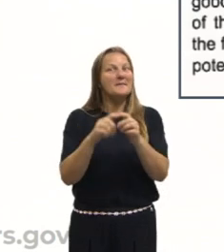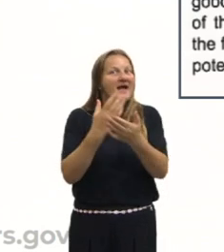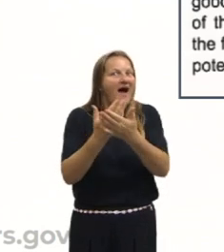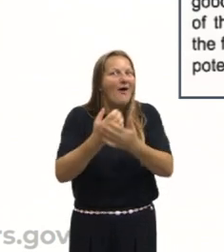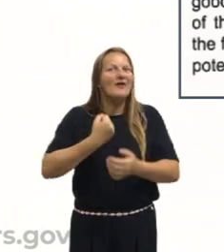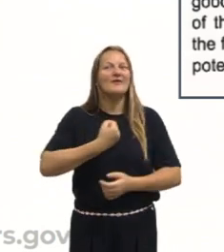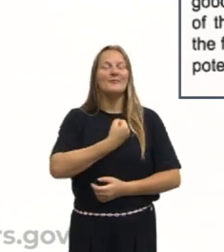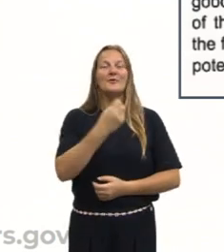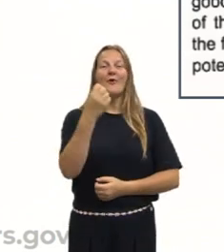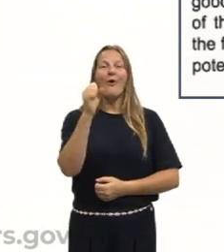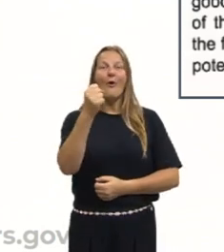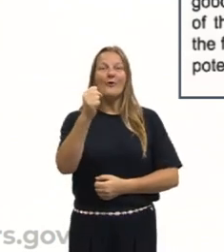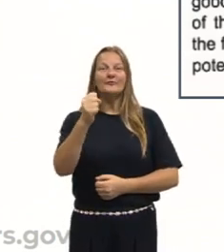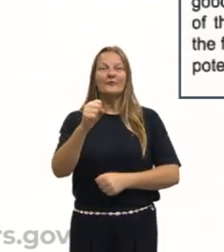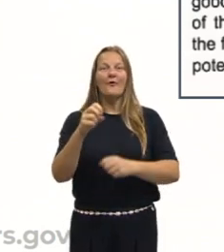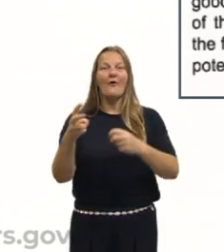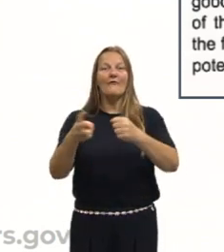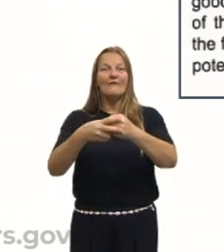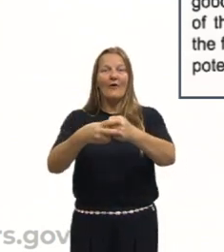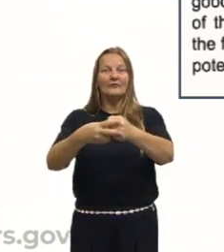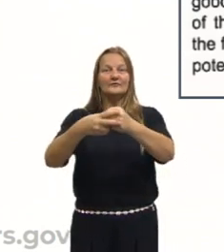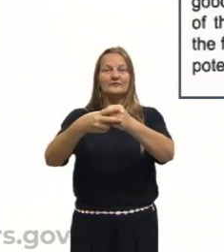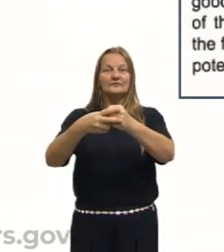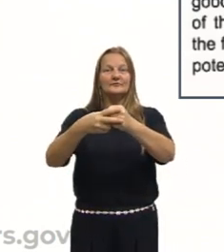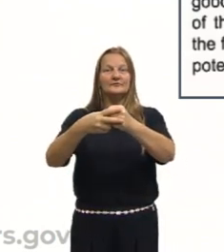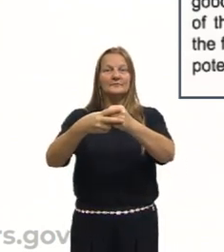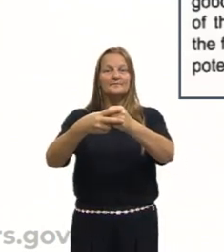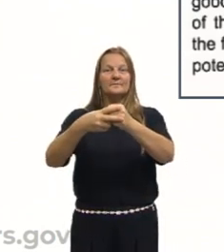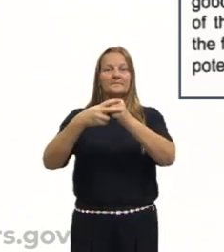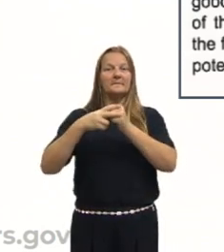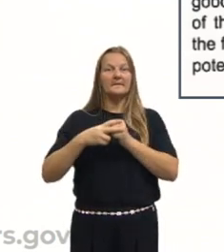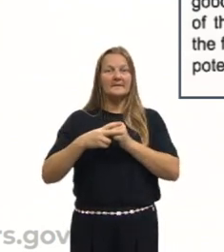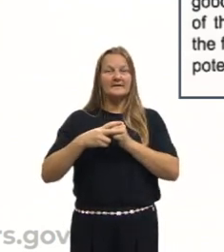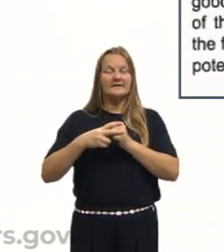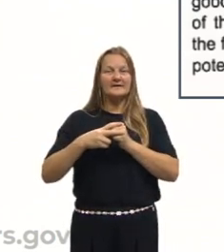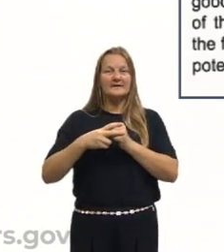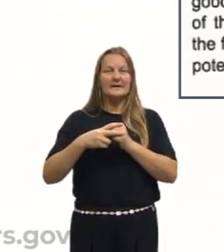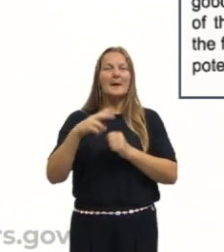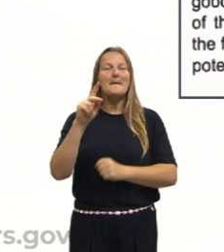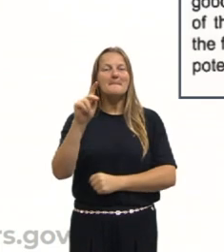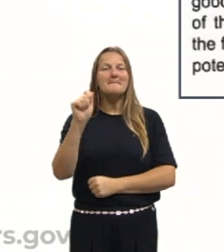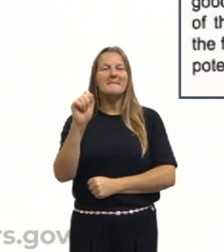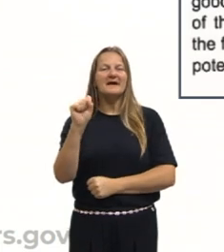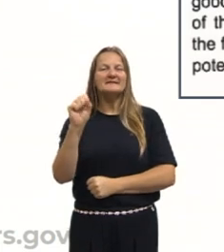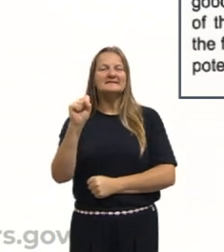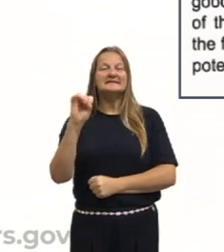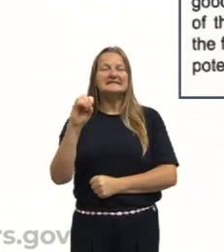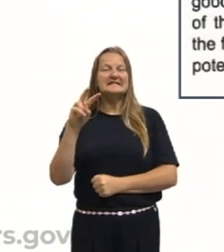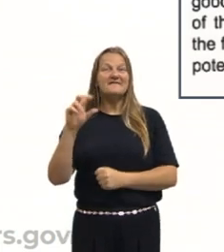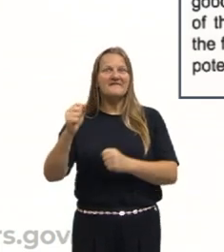sobre voz passiva também trouxe um exemplo dentro do texto Single Ladies